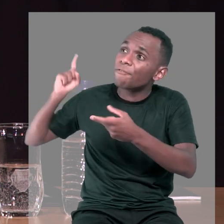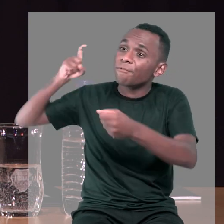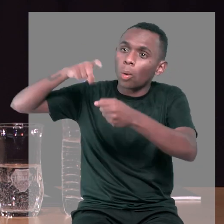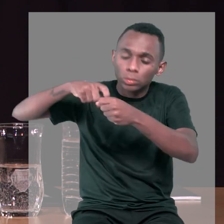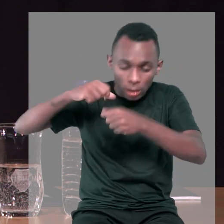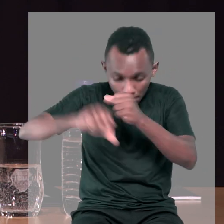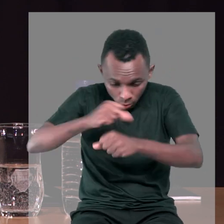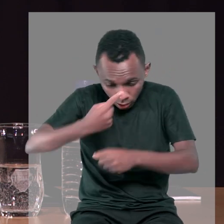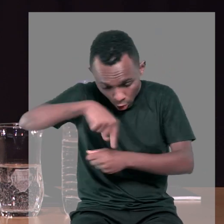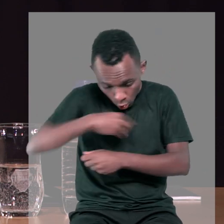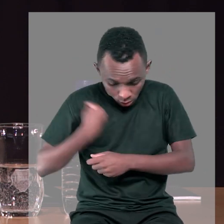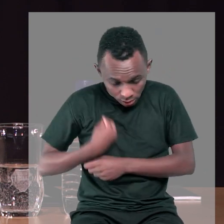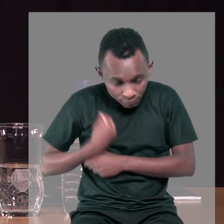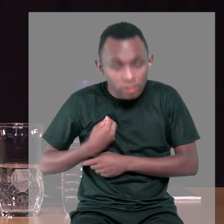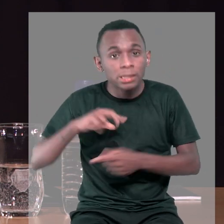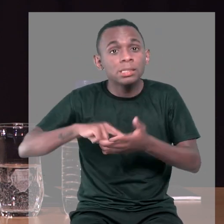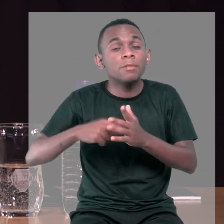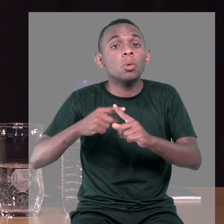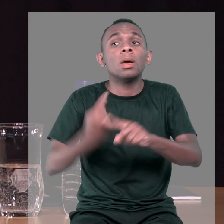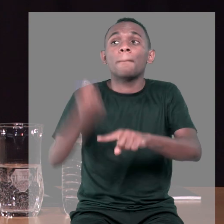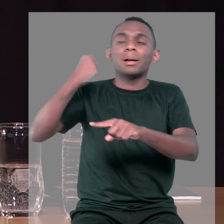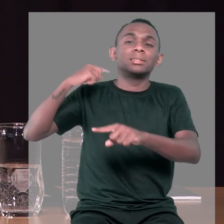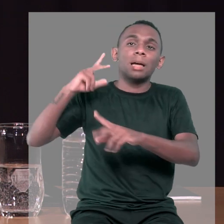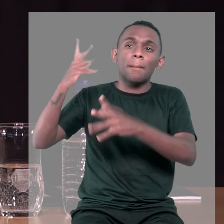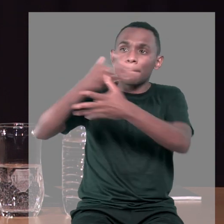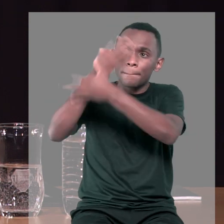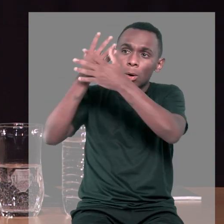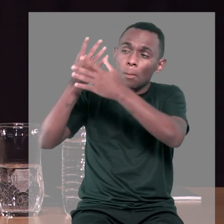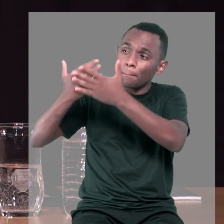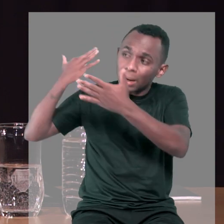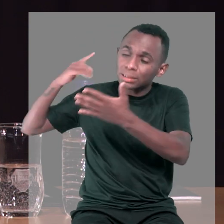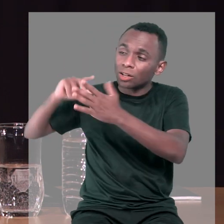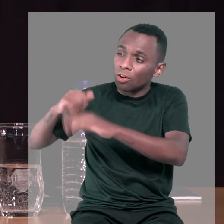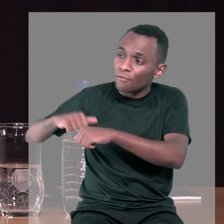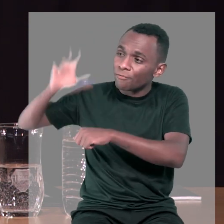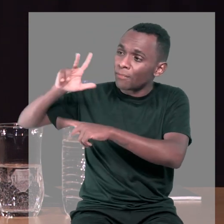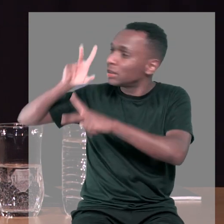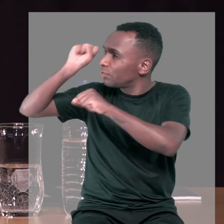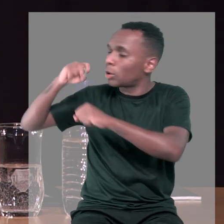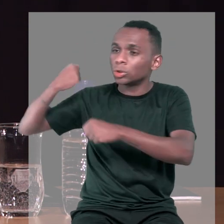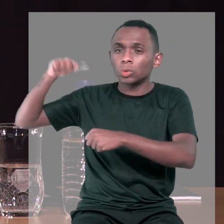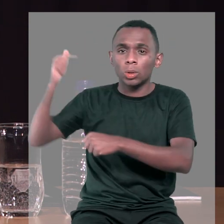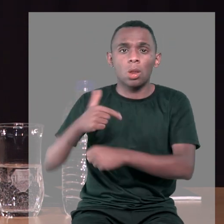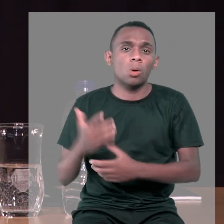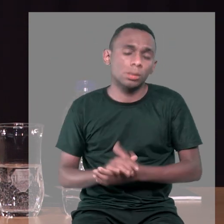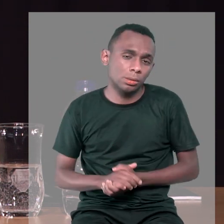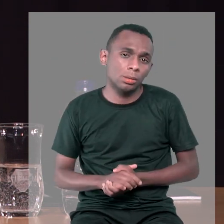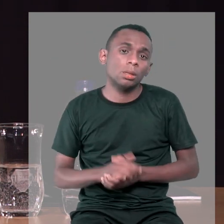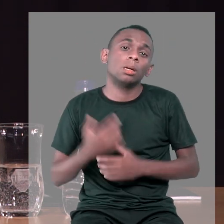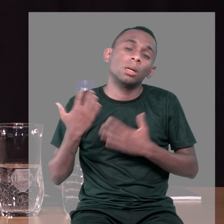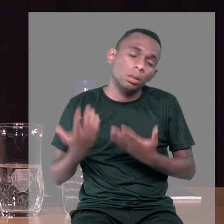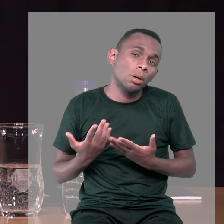como dizia Arendt, o passado guarda uma teimosia. Ela usa esse termo. Há